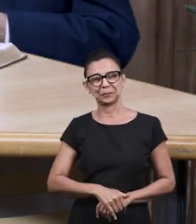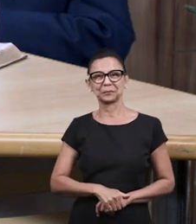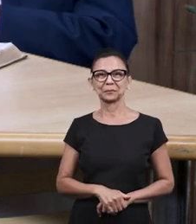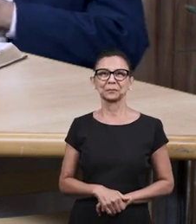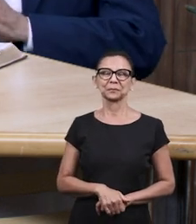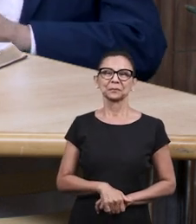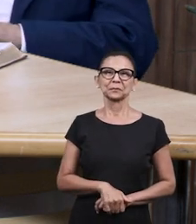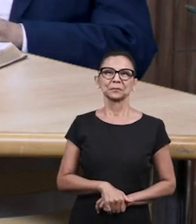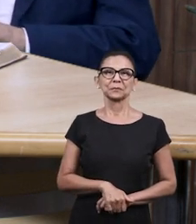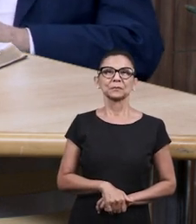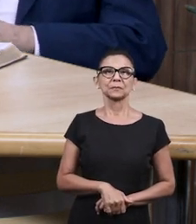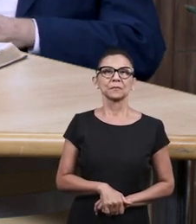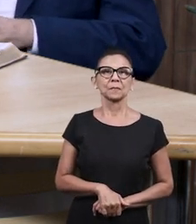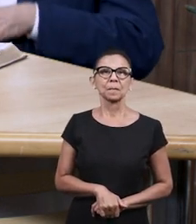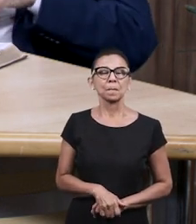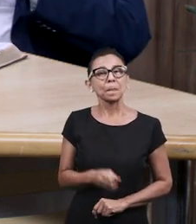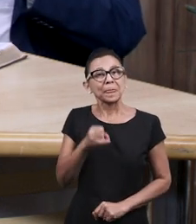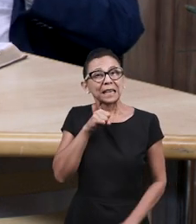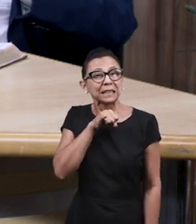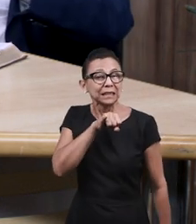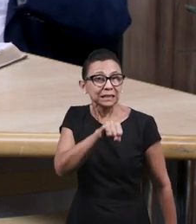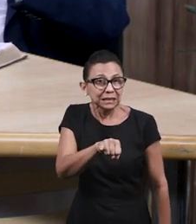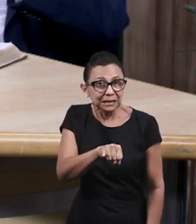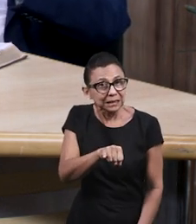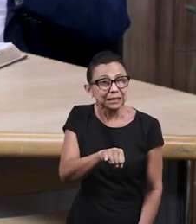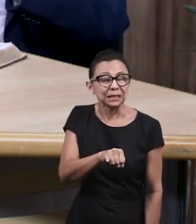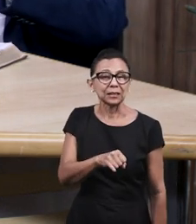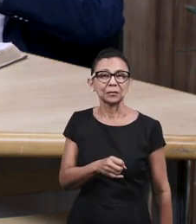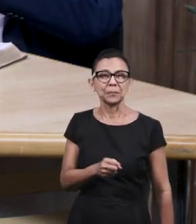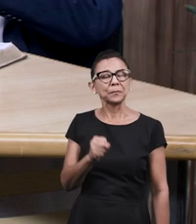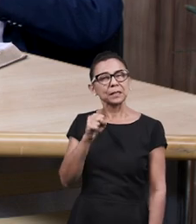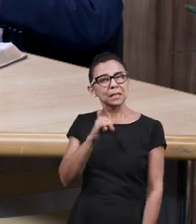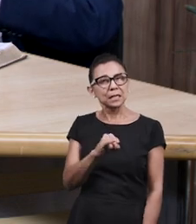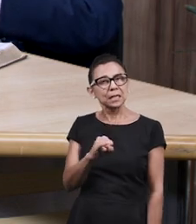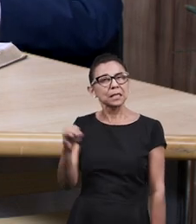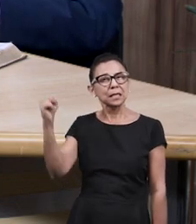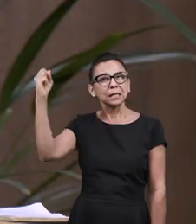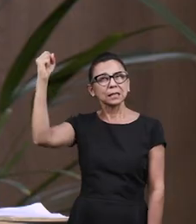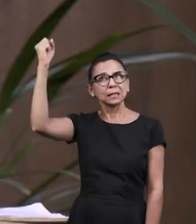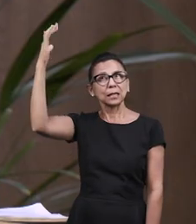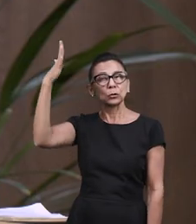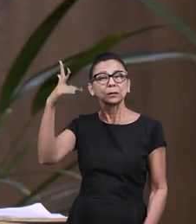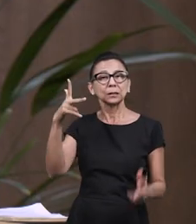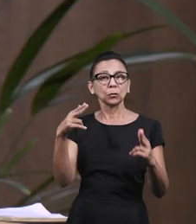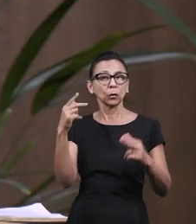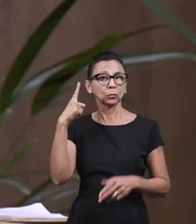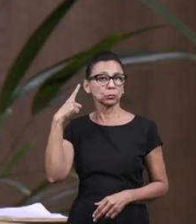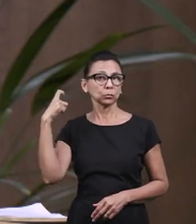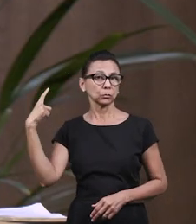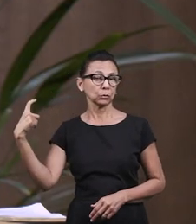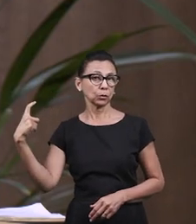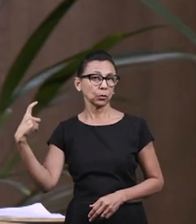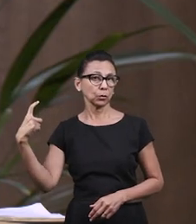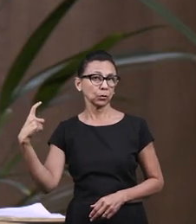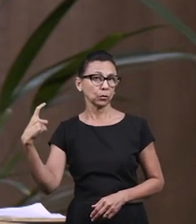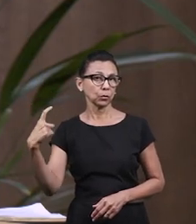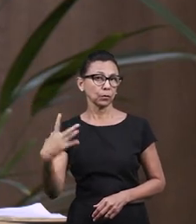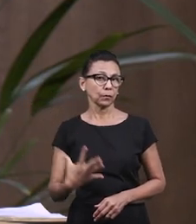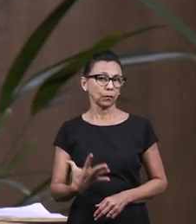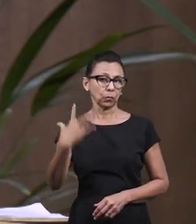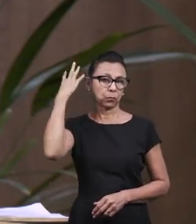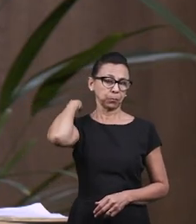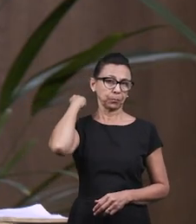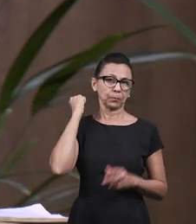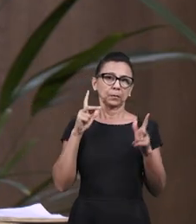o pessoal. Então, ela chega em 8. E se fosse na velocidade, se essa luz viesse na velocidade do som,